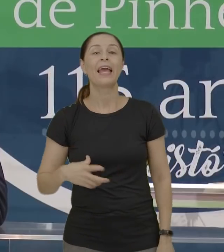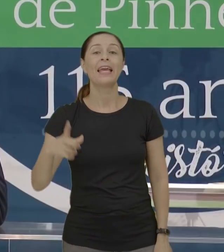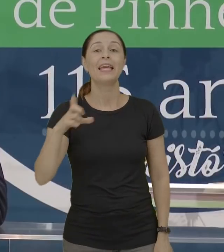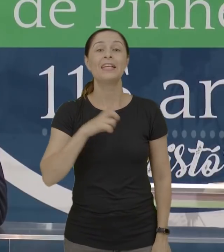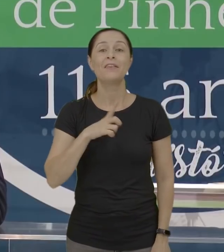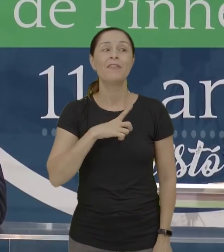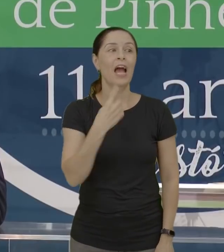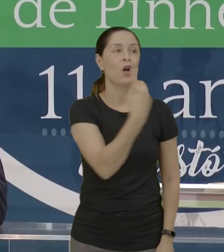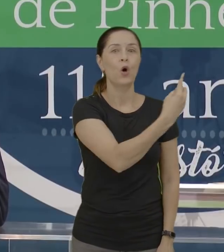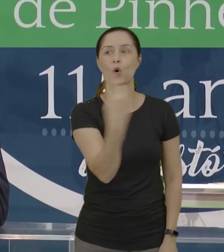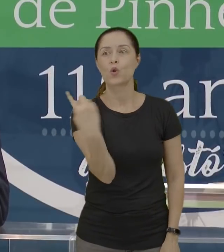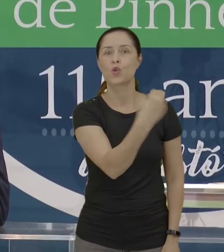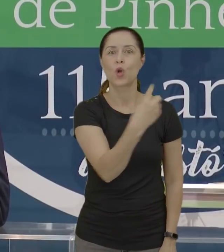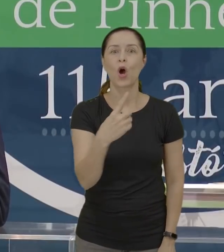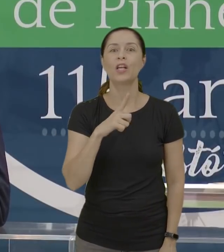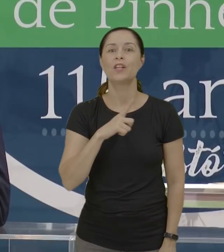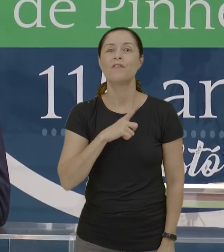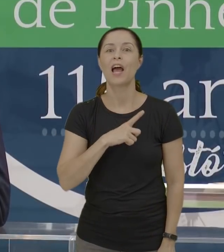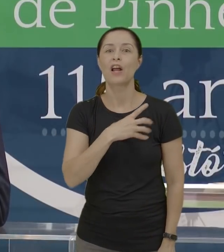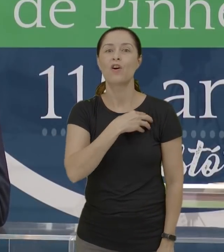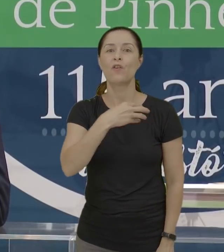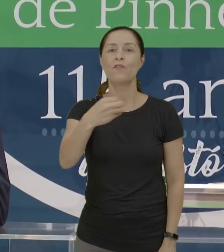né? Barriga de aluguel.